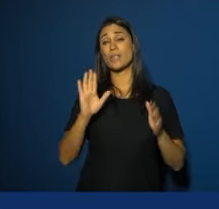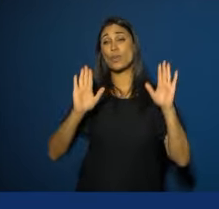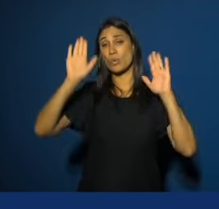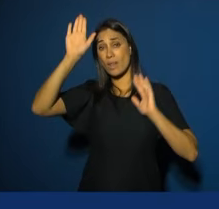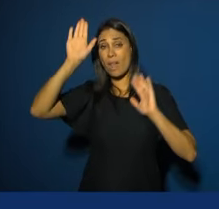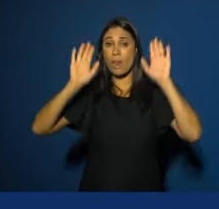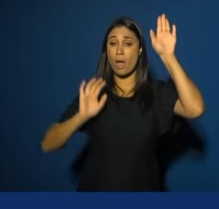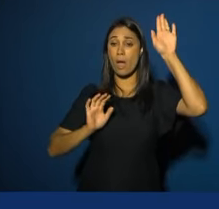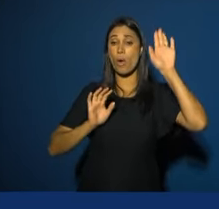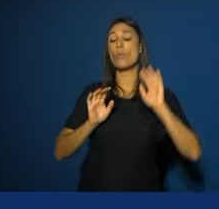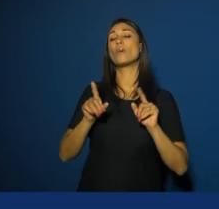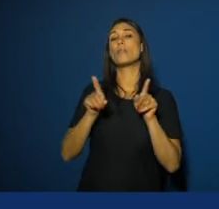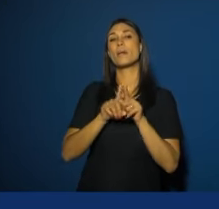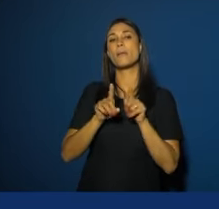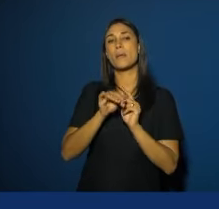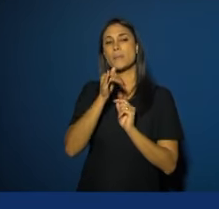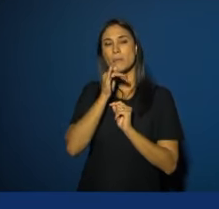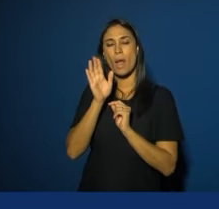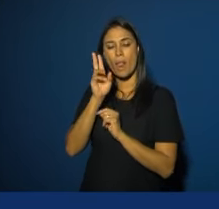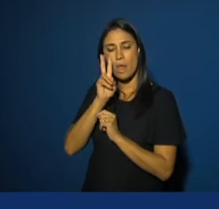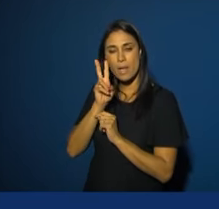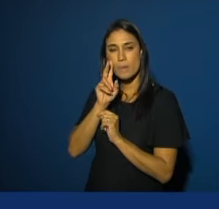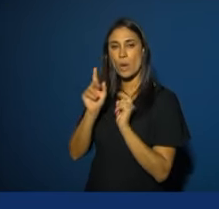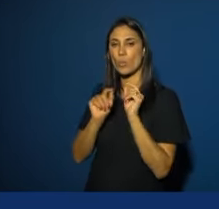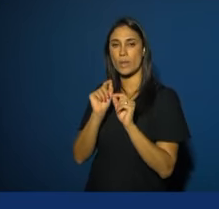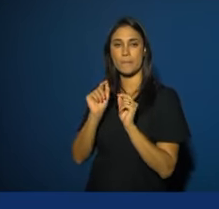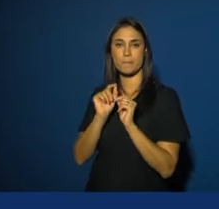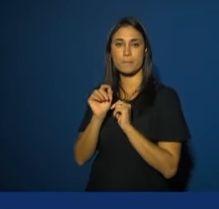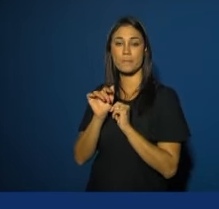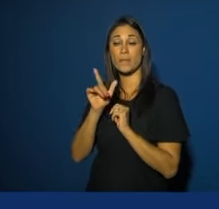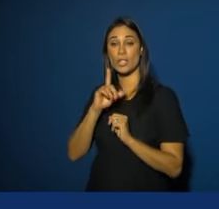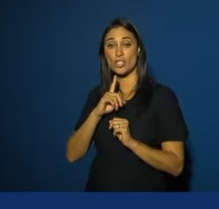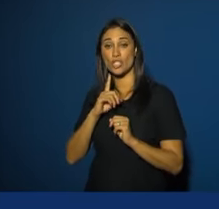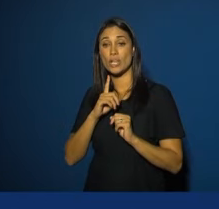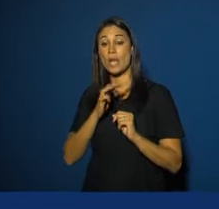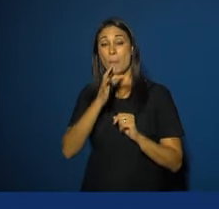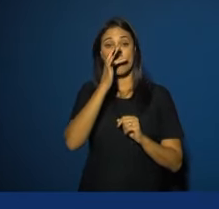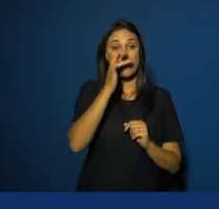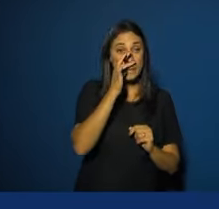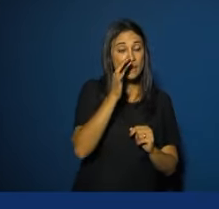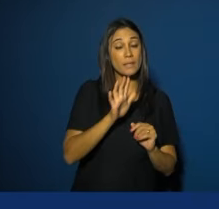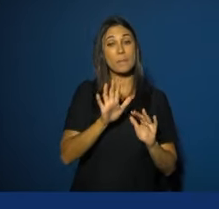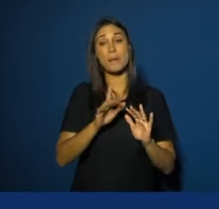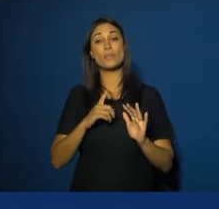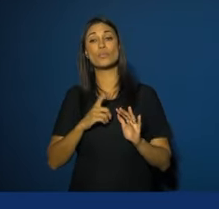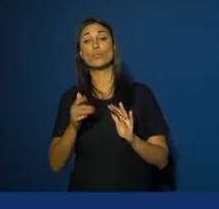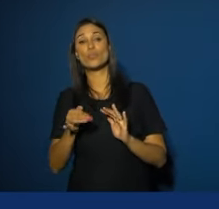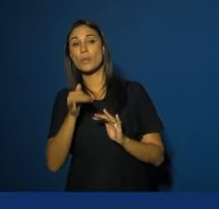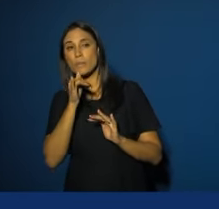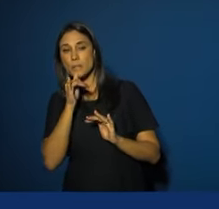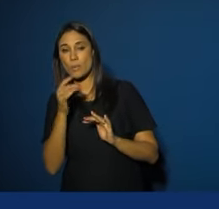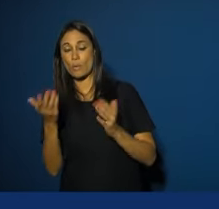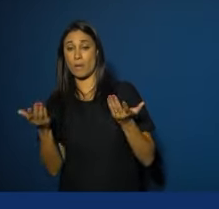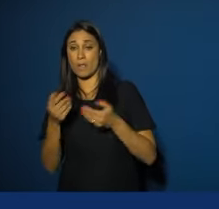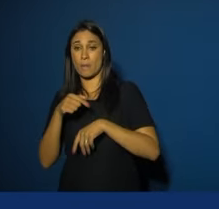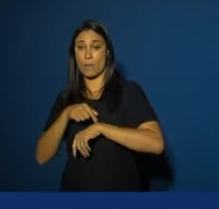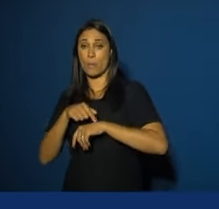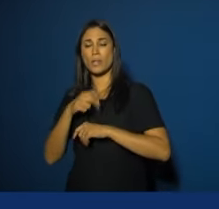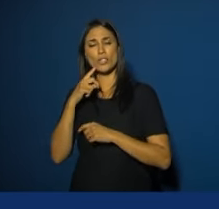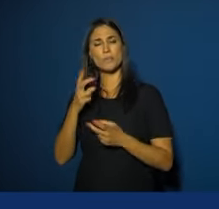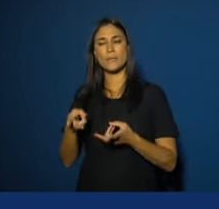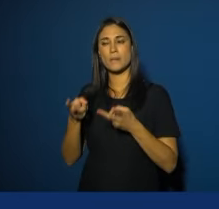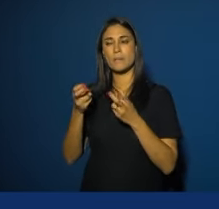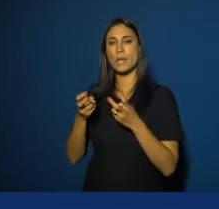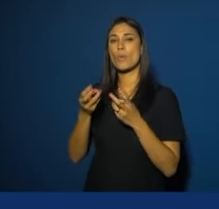vazios, né? Sandoval lembra bem dessa oportunidade, você tinha a planta, mas você não tinha como escoar. Naquele momento, nós identificamos uma